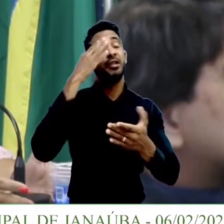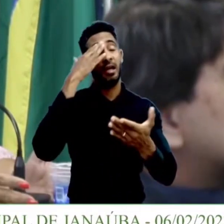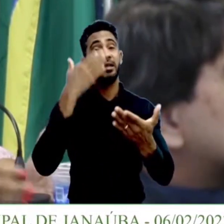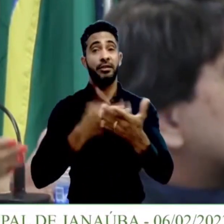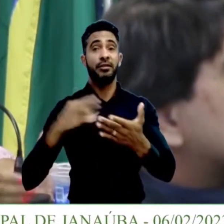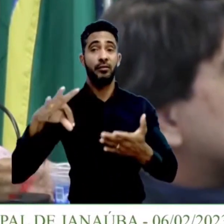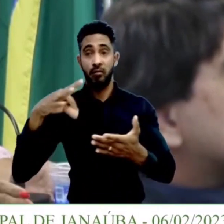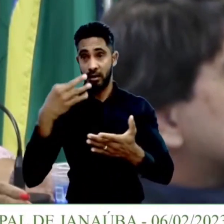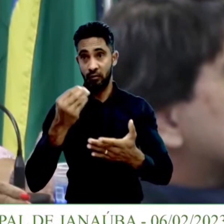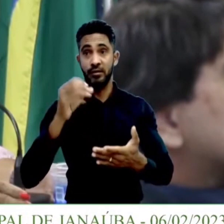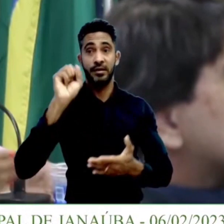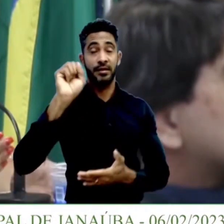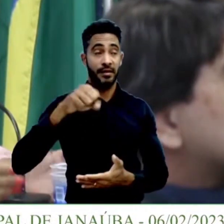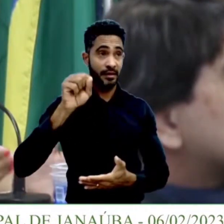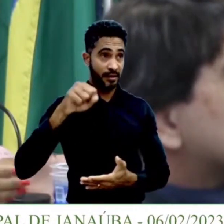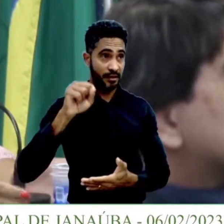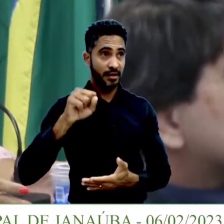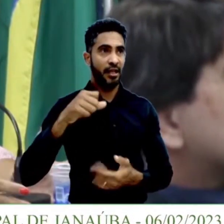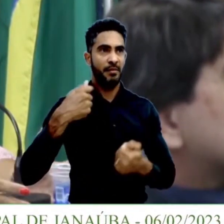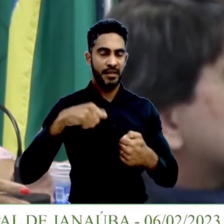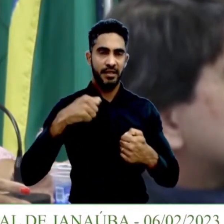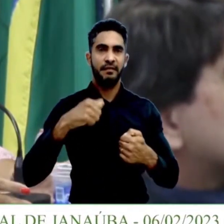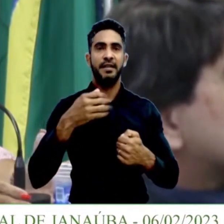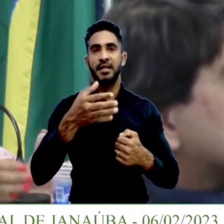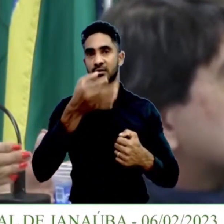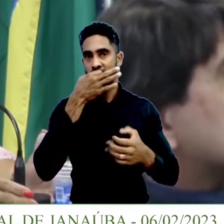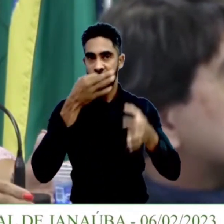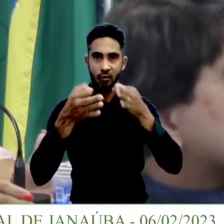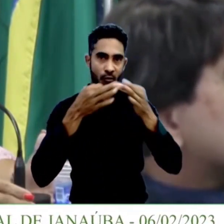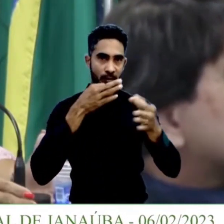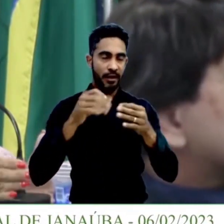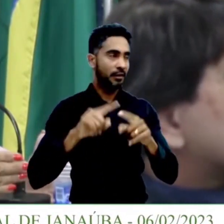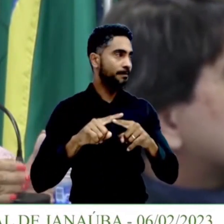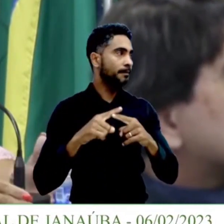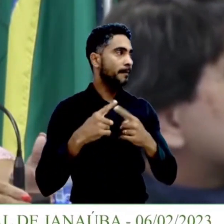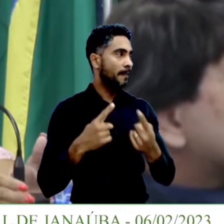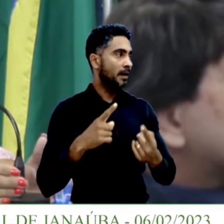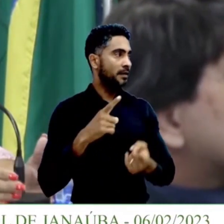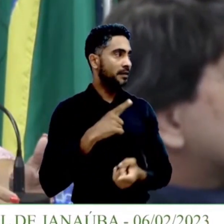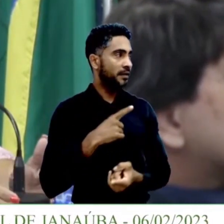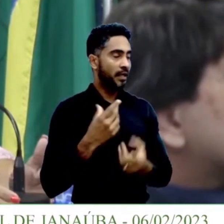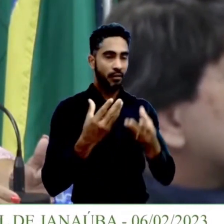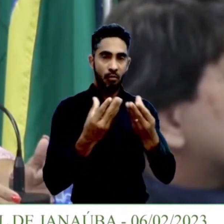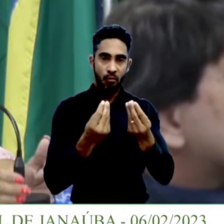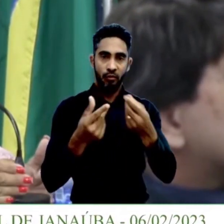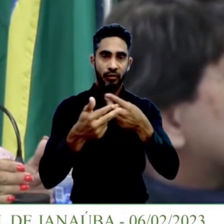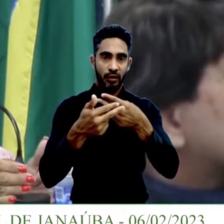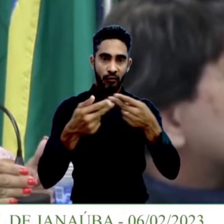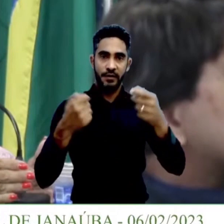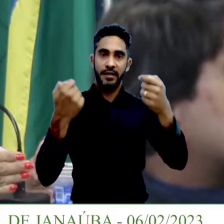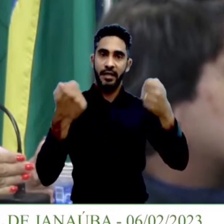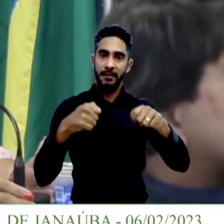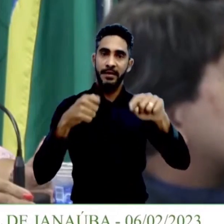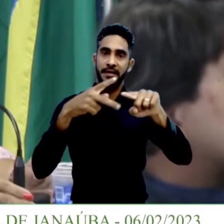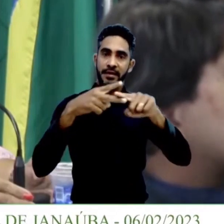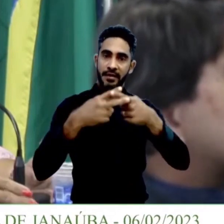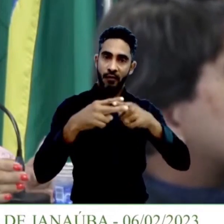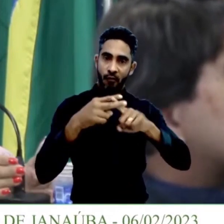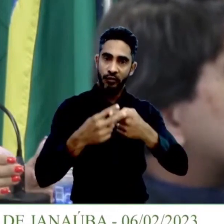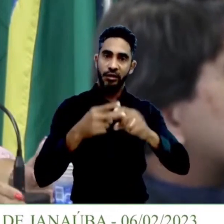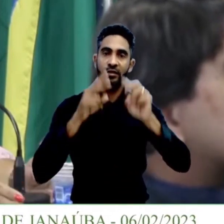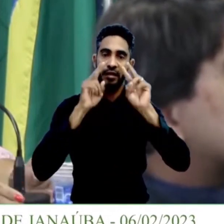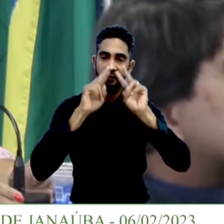todos mesmo, porque todos têm que fazer suas colocações. Mas tem muita coisa que precisa ser